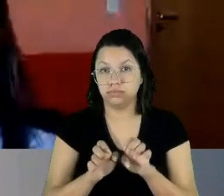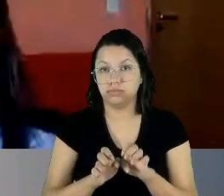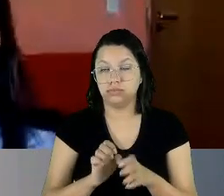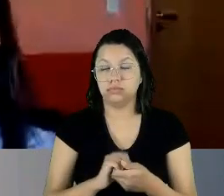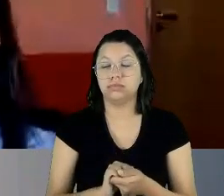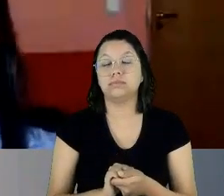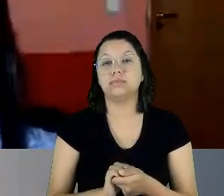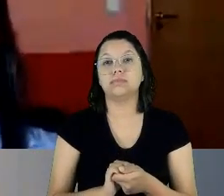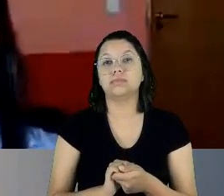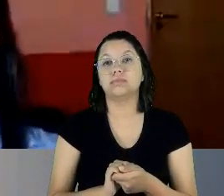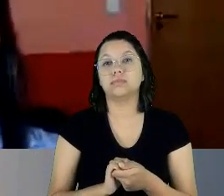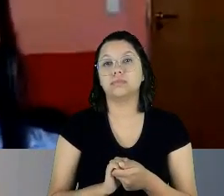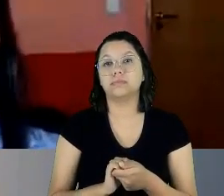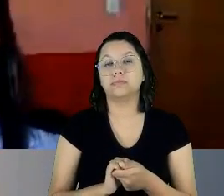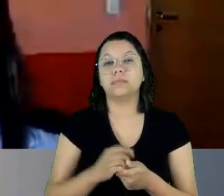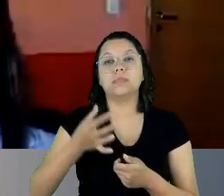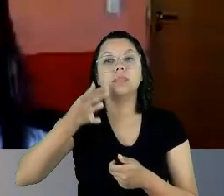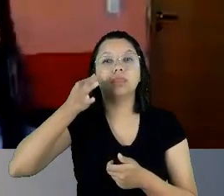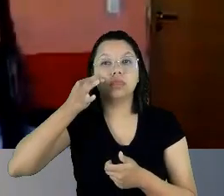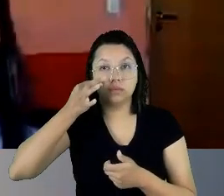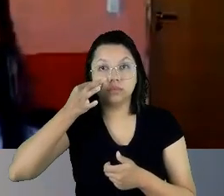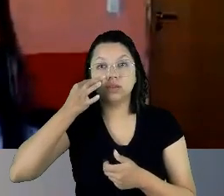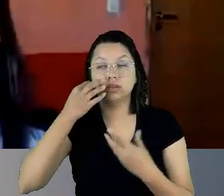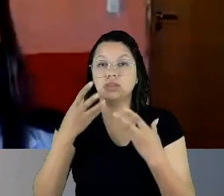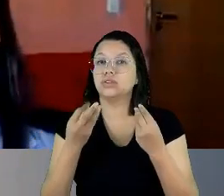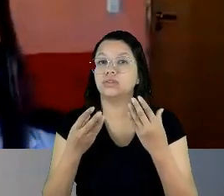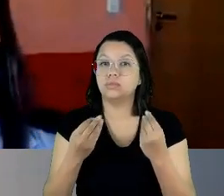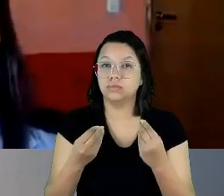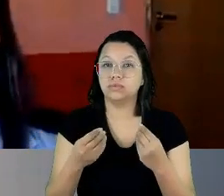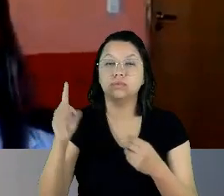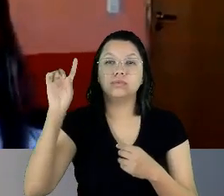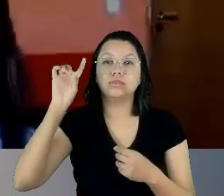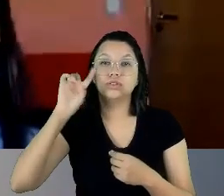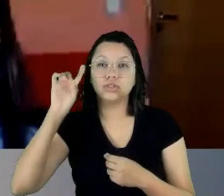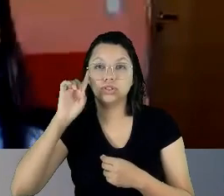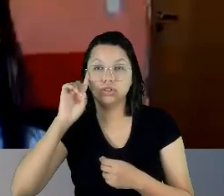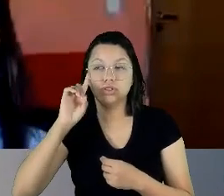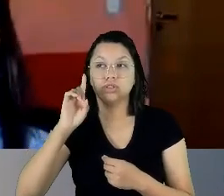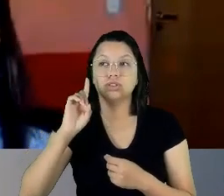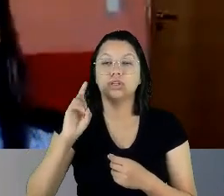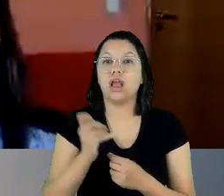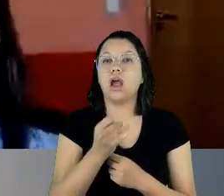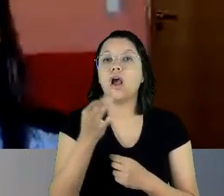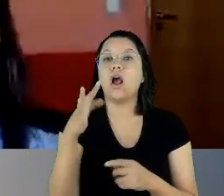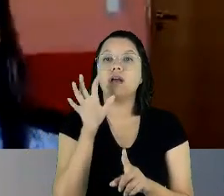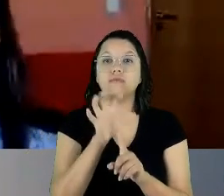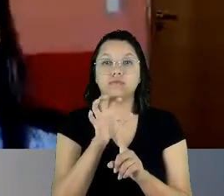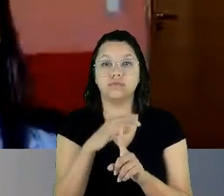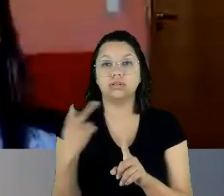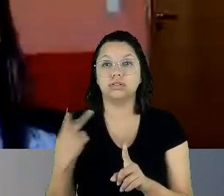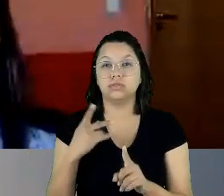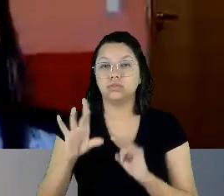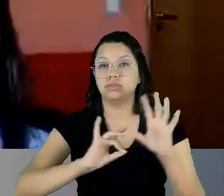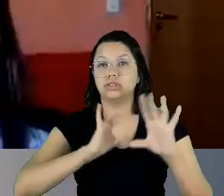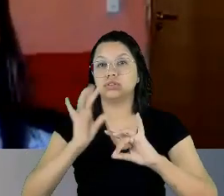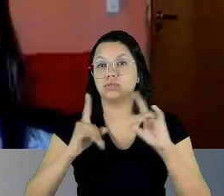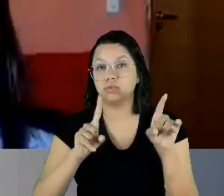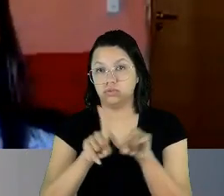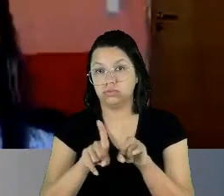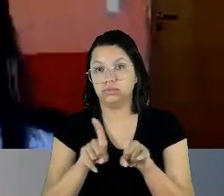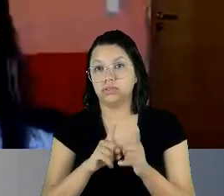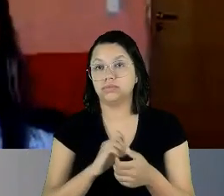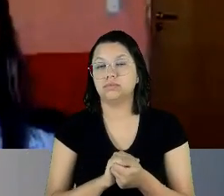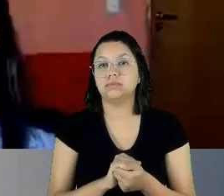né? Quanto elas estão presentes no cotidiano e o quanto elas influenciam as nossas escolhas também.